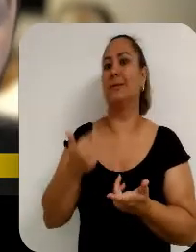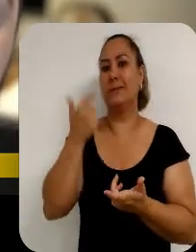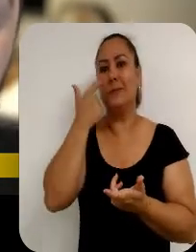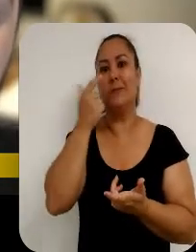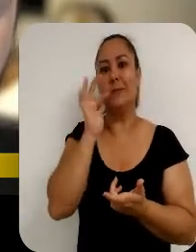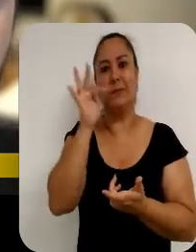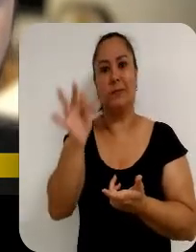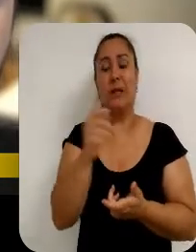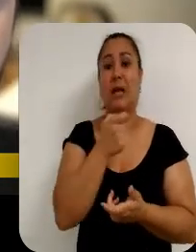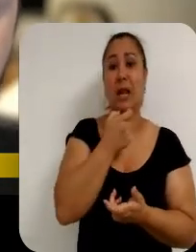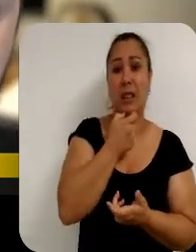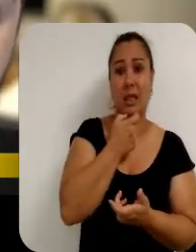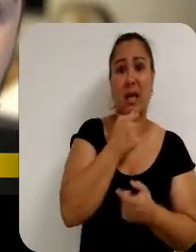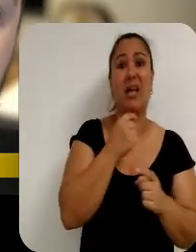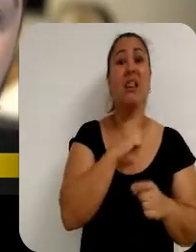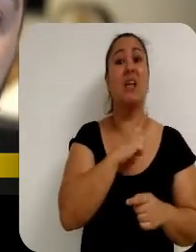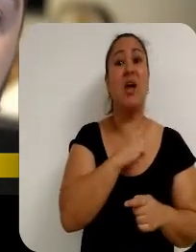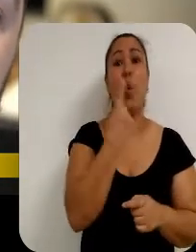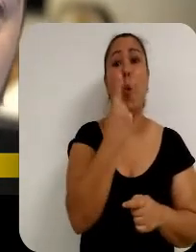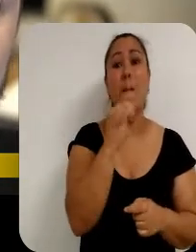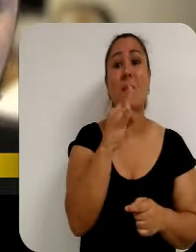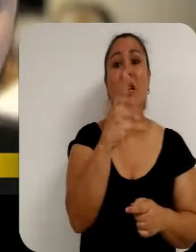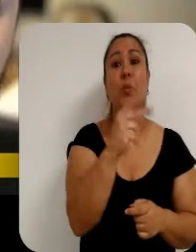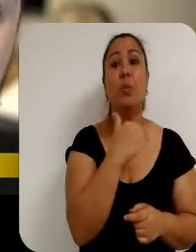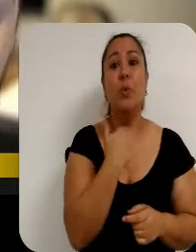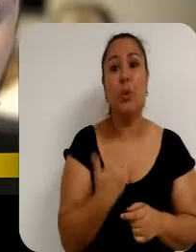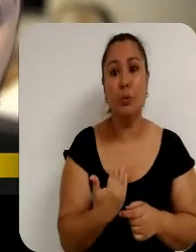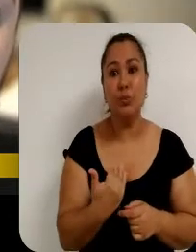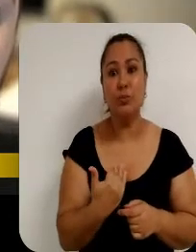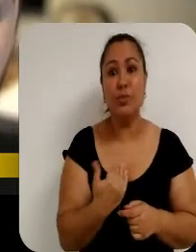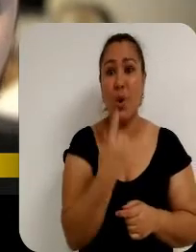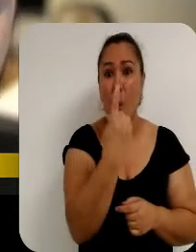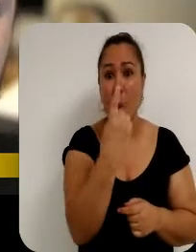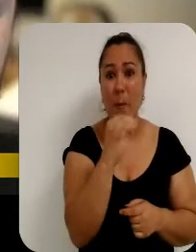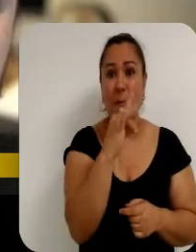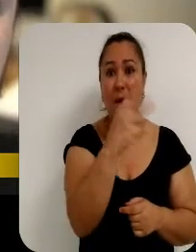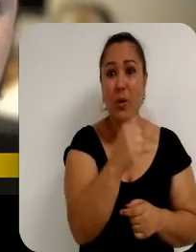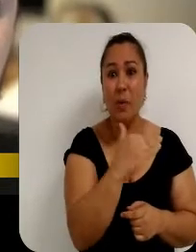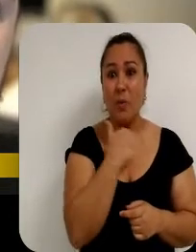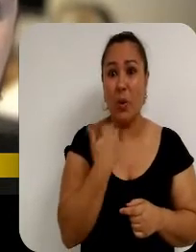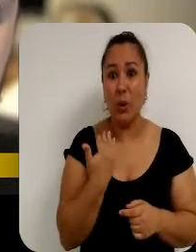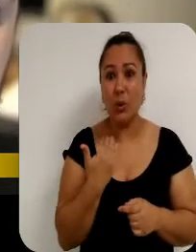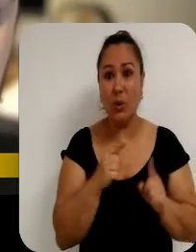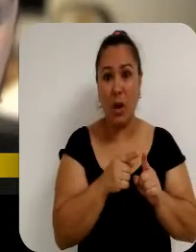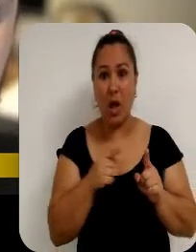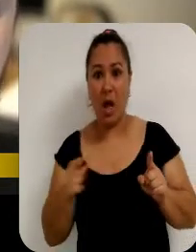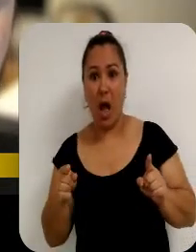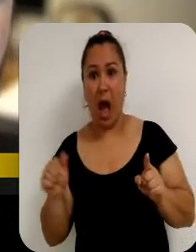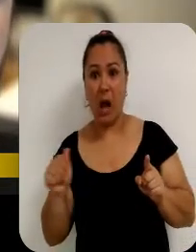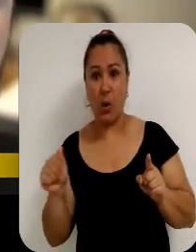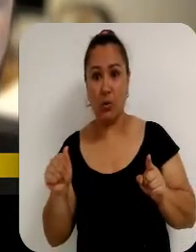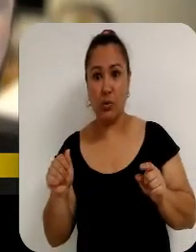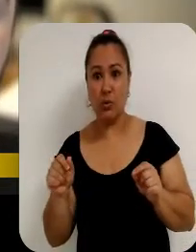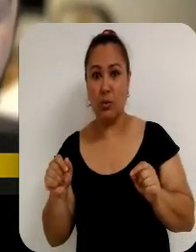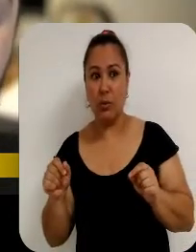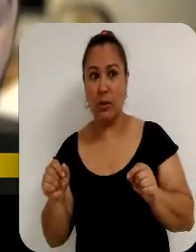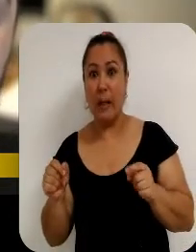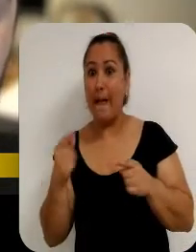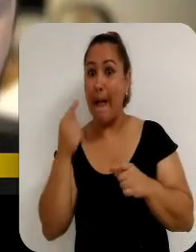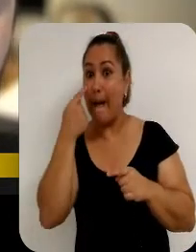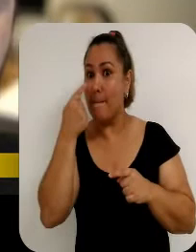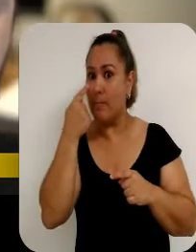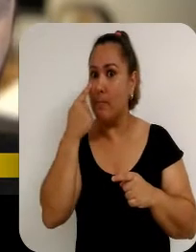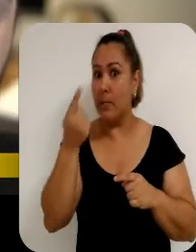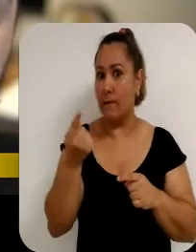de mortos. Foi esse 1 milhão de mortos, até agosto, que fez a Inglaterra voltar atrás e decidir fazer alguma